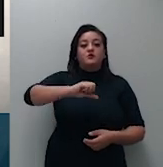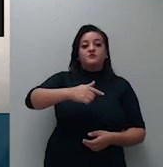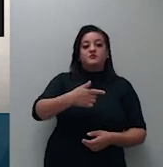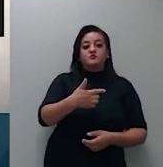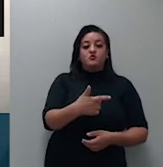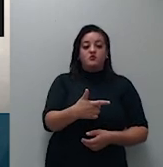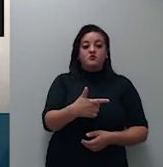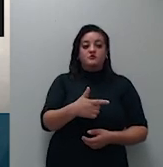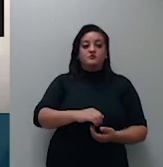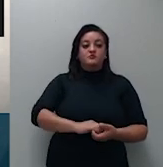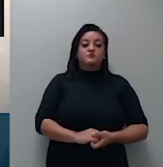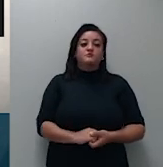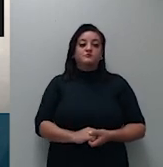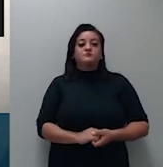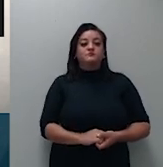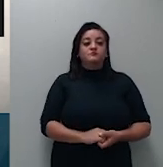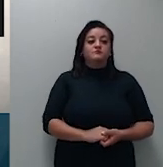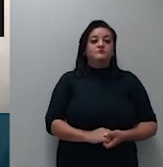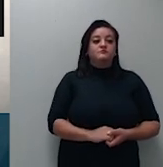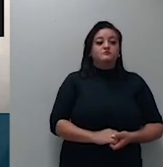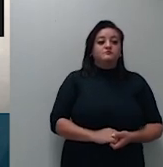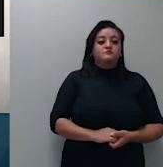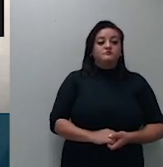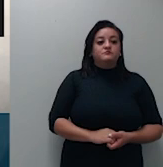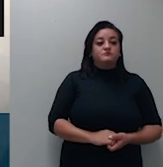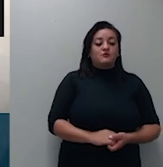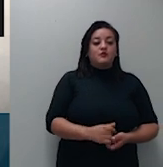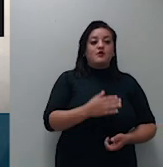e 3972 e